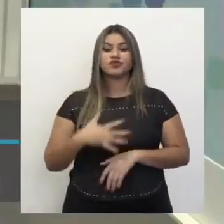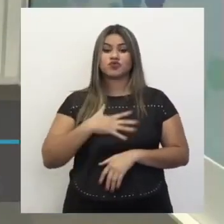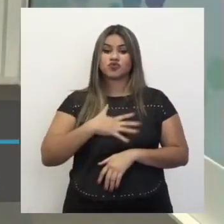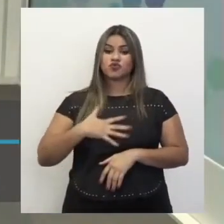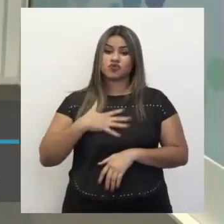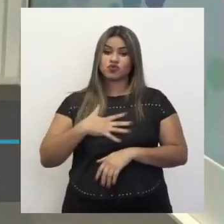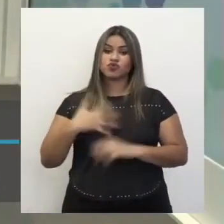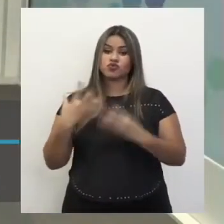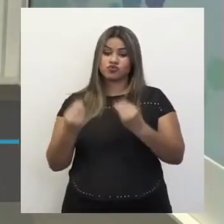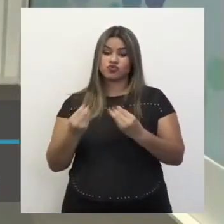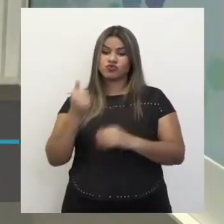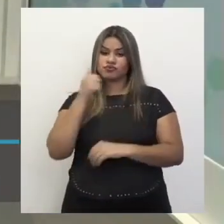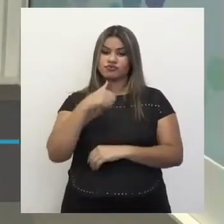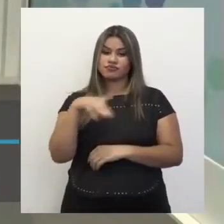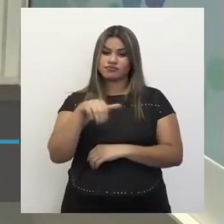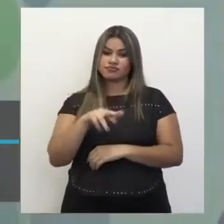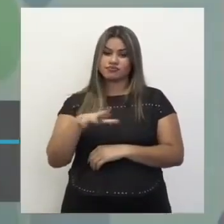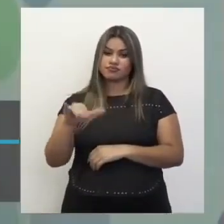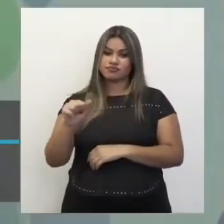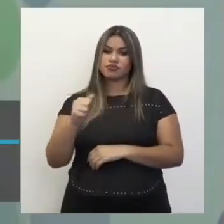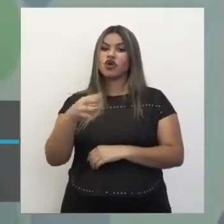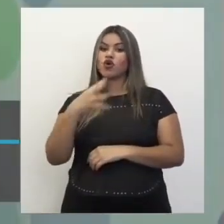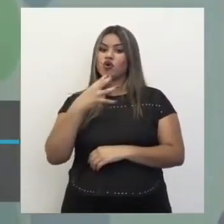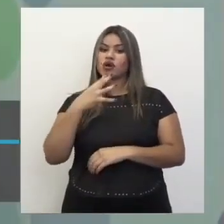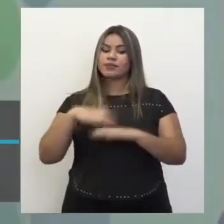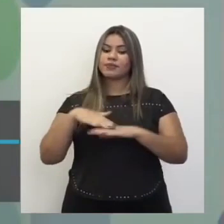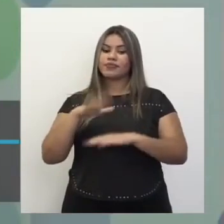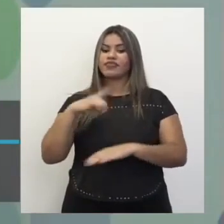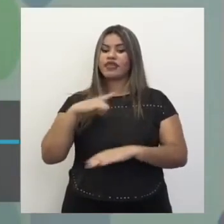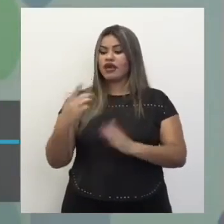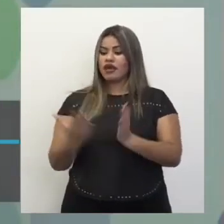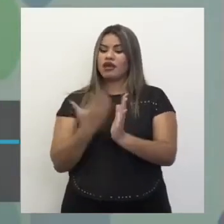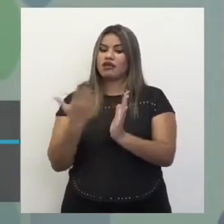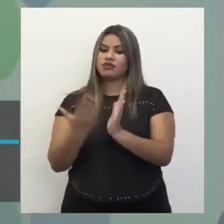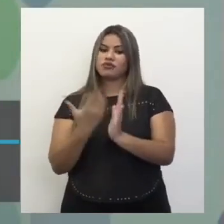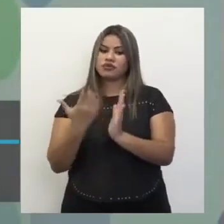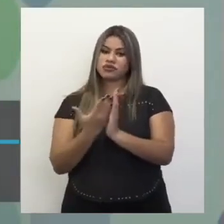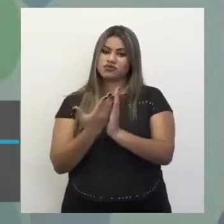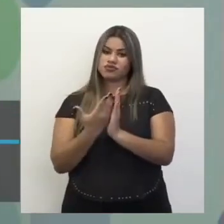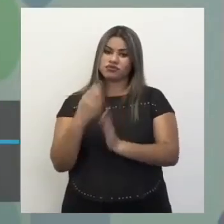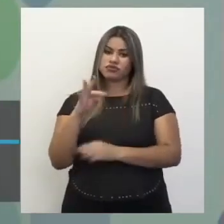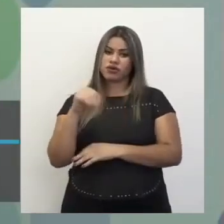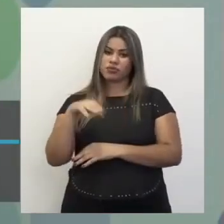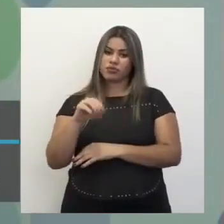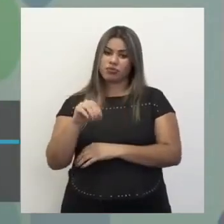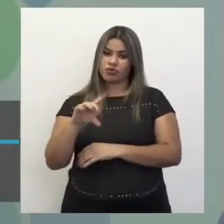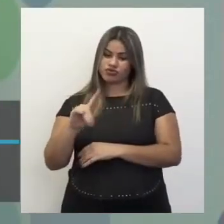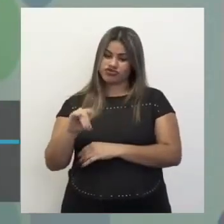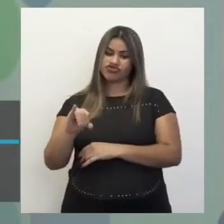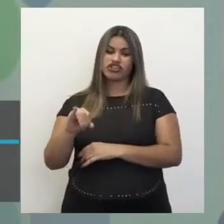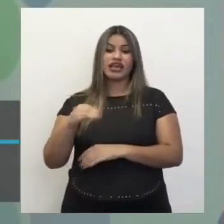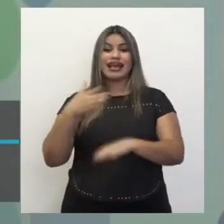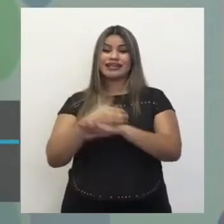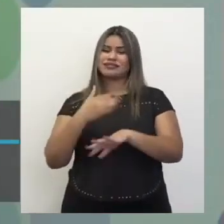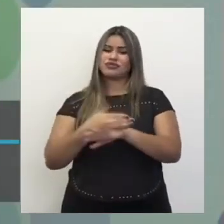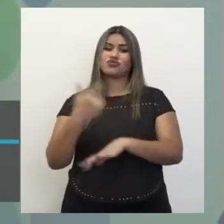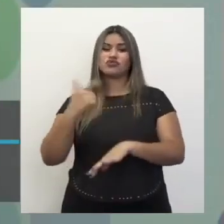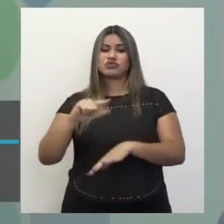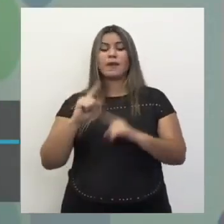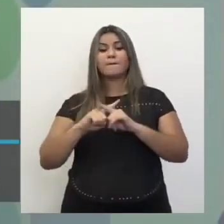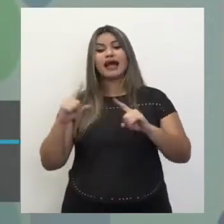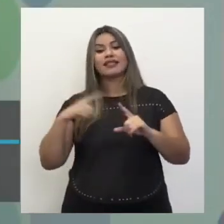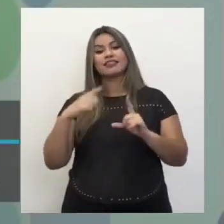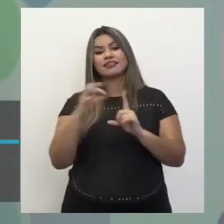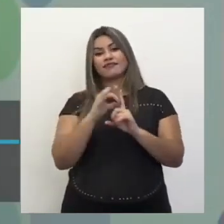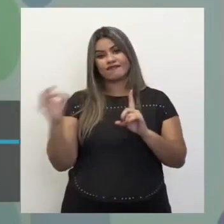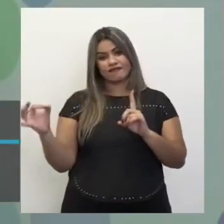muito melhor do que eu, né? Tem um livro chamado Talmud, e eu não tenho acesso, não tenho conhecimento do Talmud, gente, mas ouvi uma vez uma frase